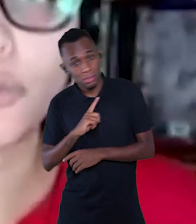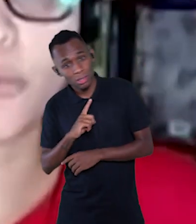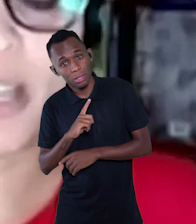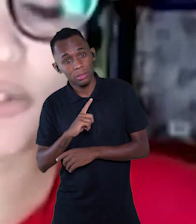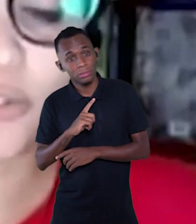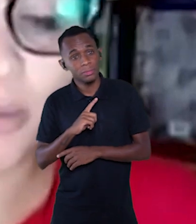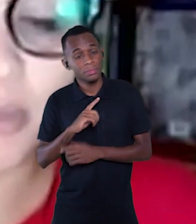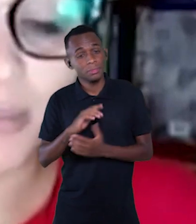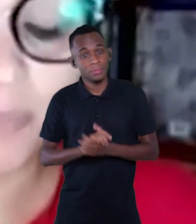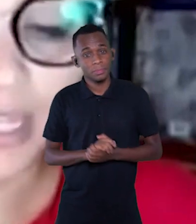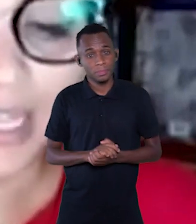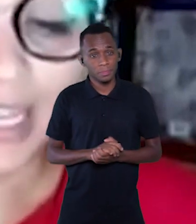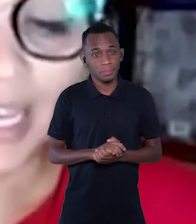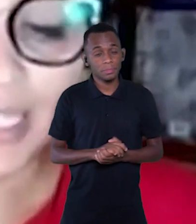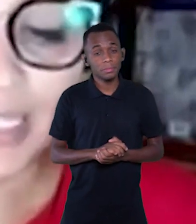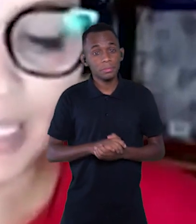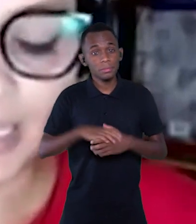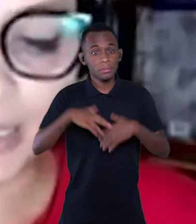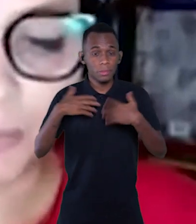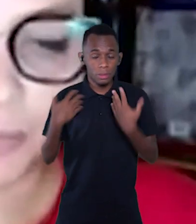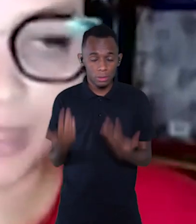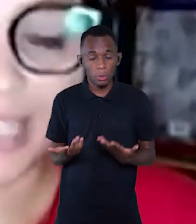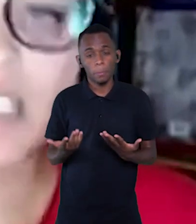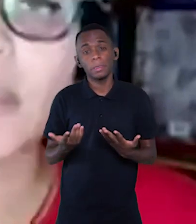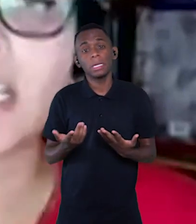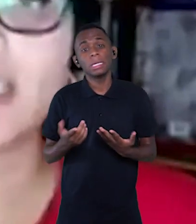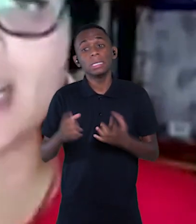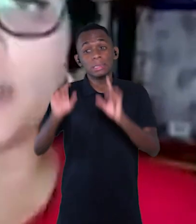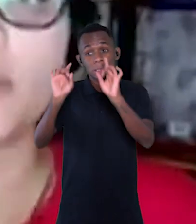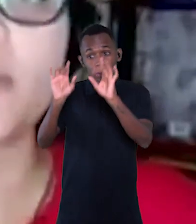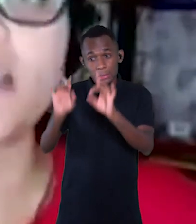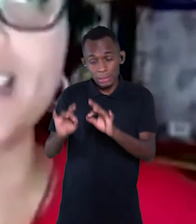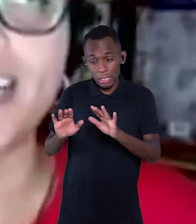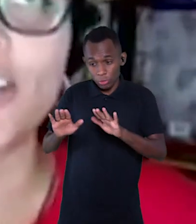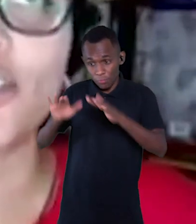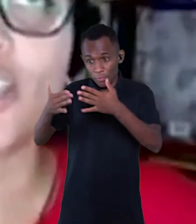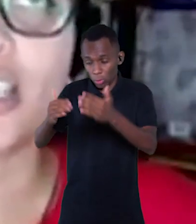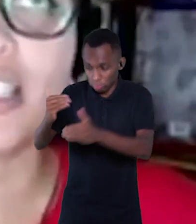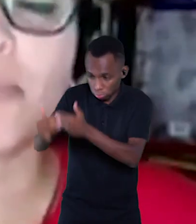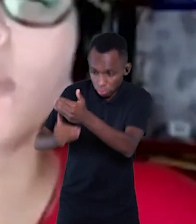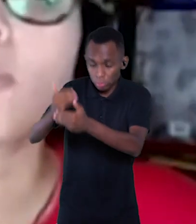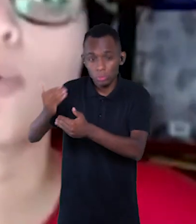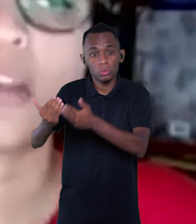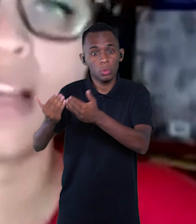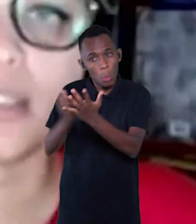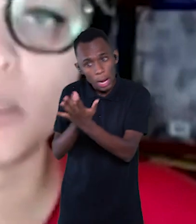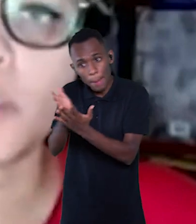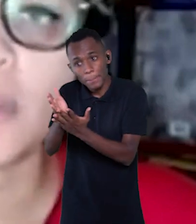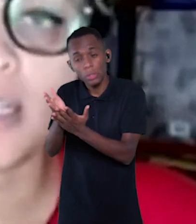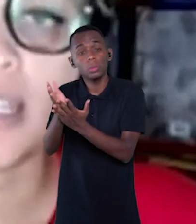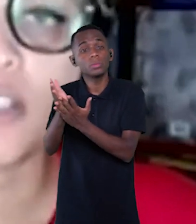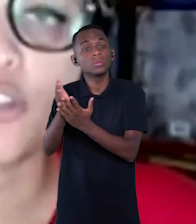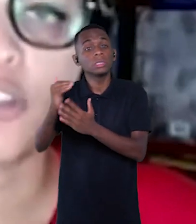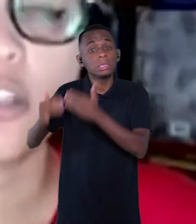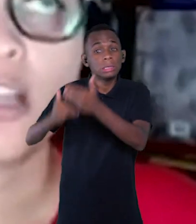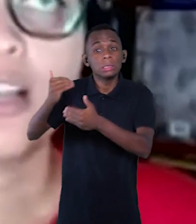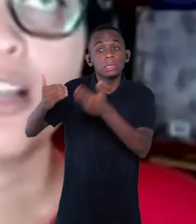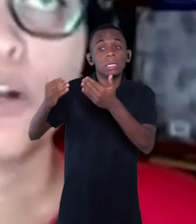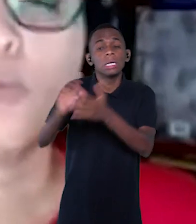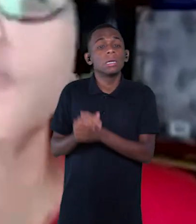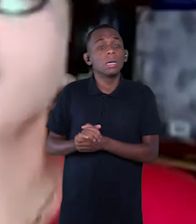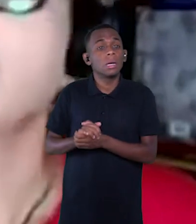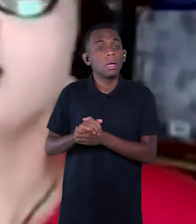de um médico de família. Essa especialidade é uma especialidade que se propõe a ser uma especialidade